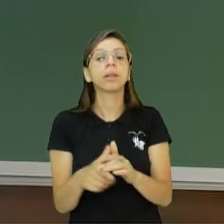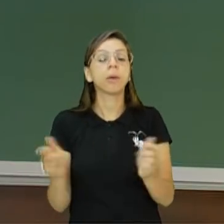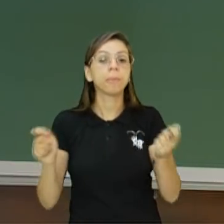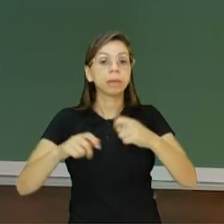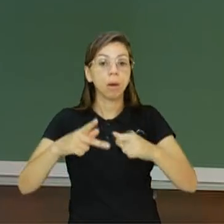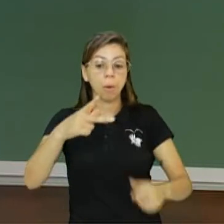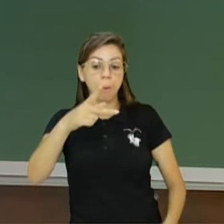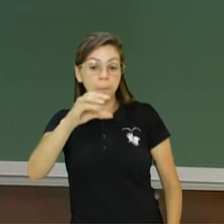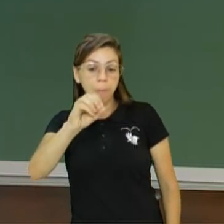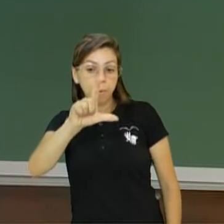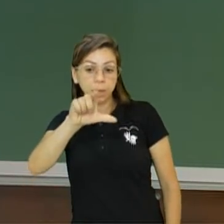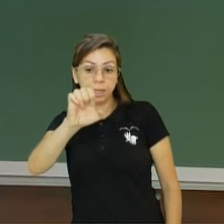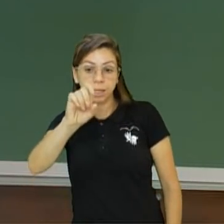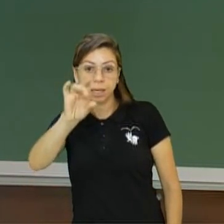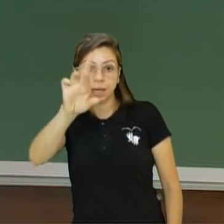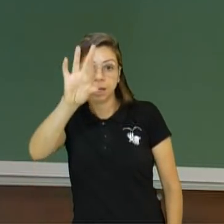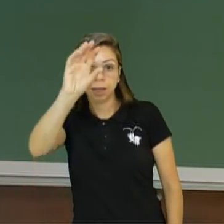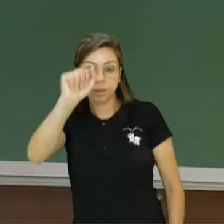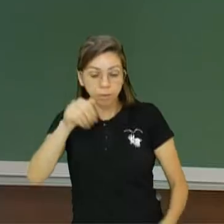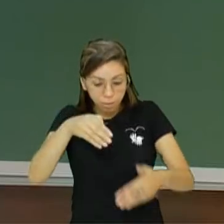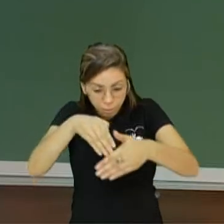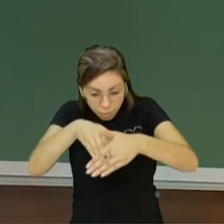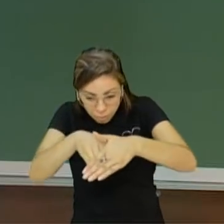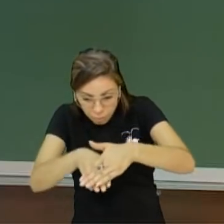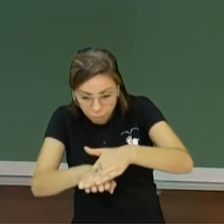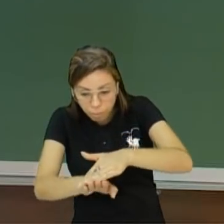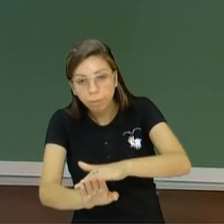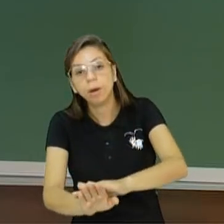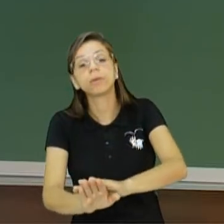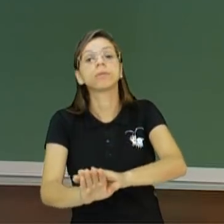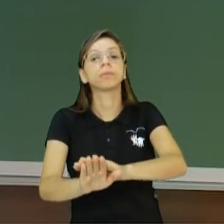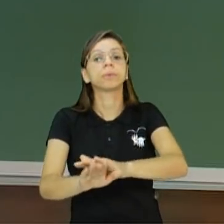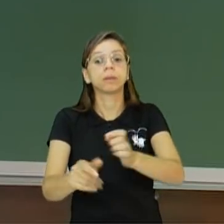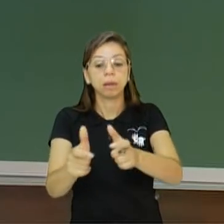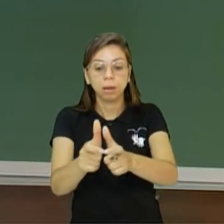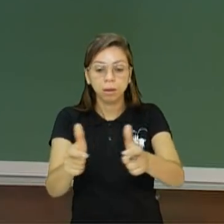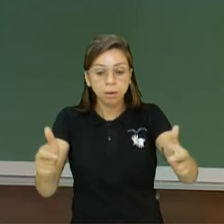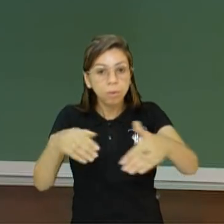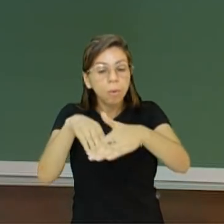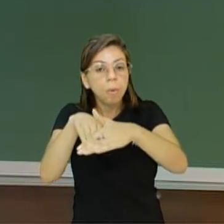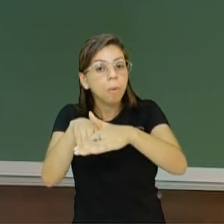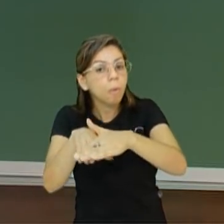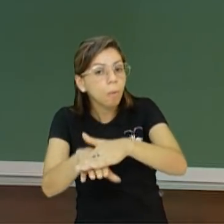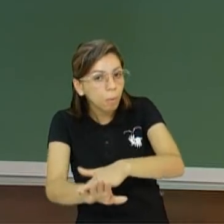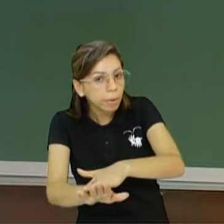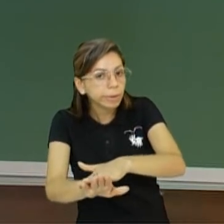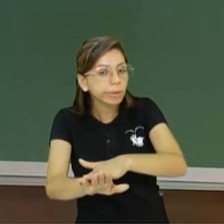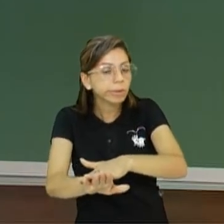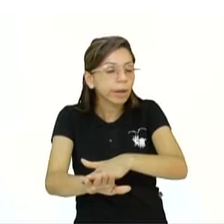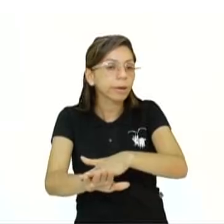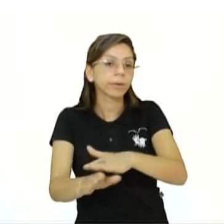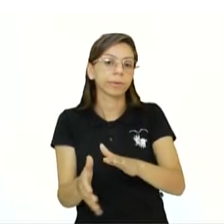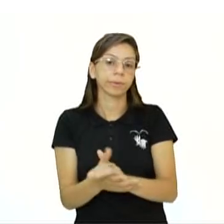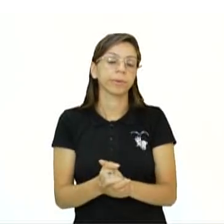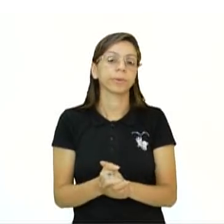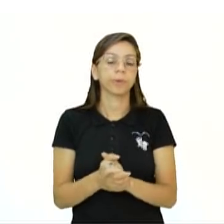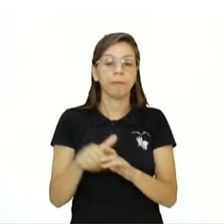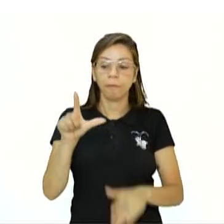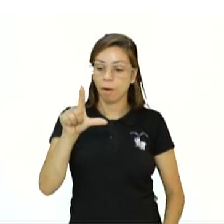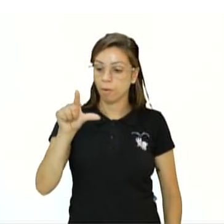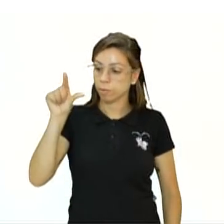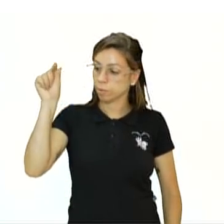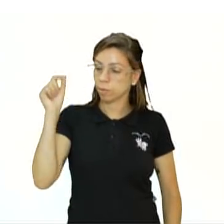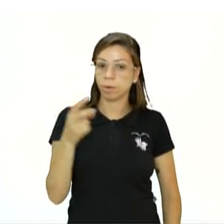gaveta de forma que eles ocupem o maior espaço na gaveta. Então, você vai escolher